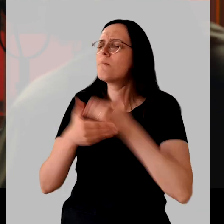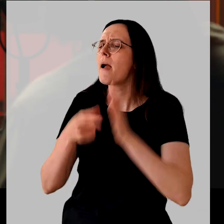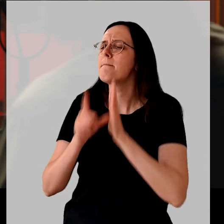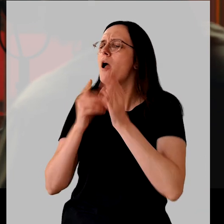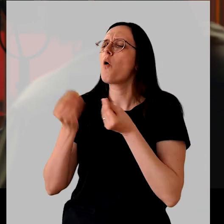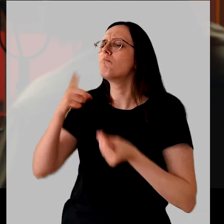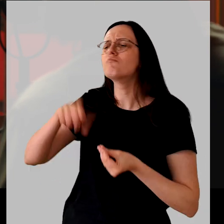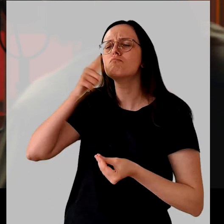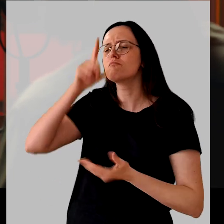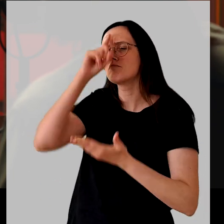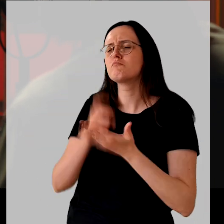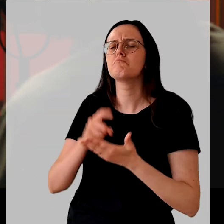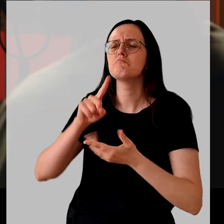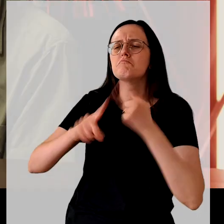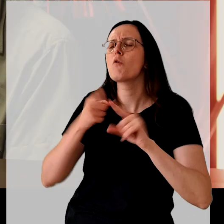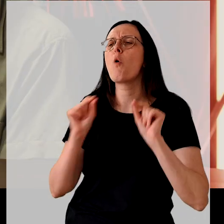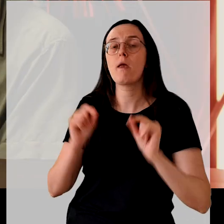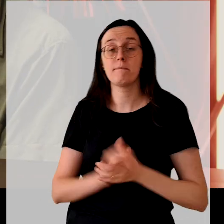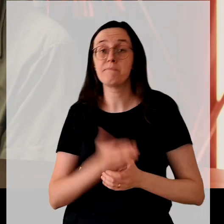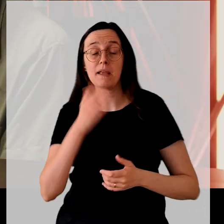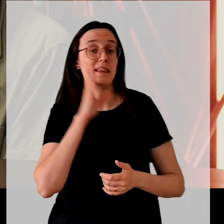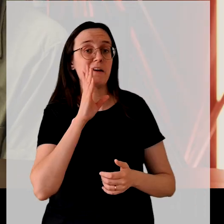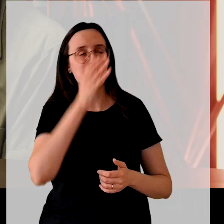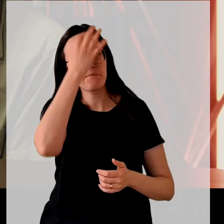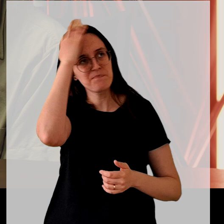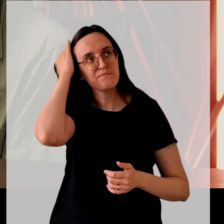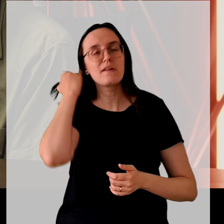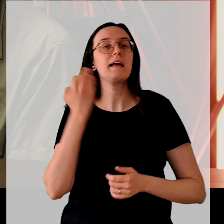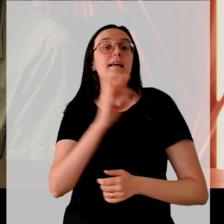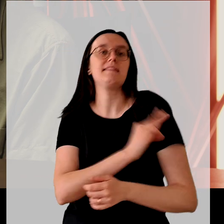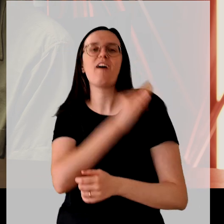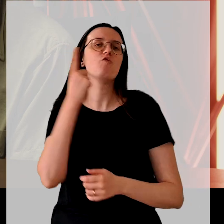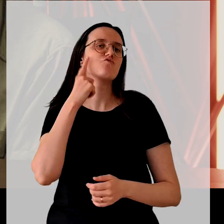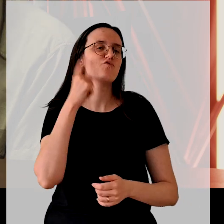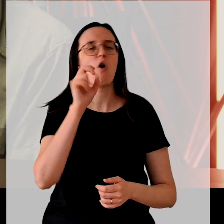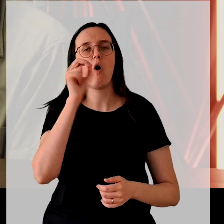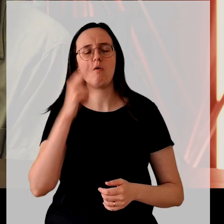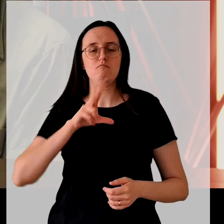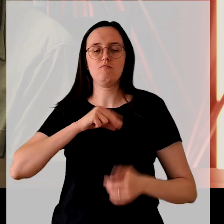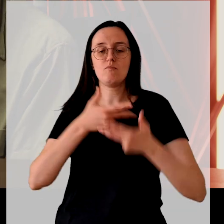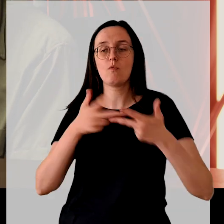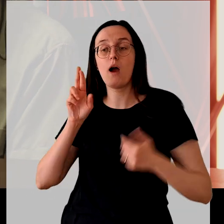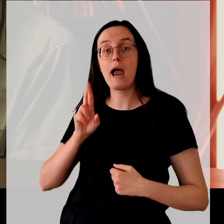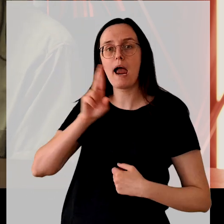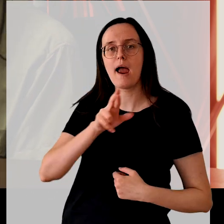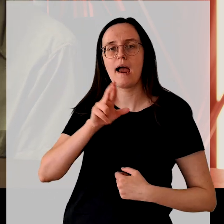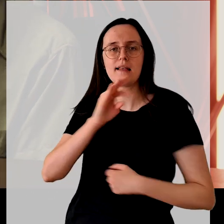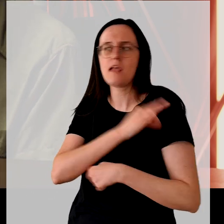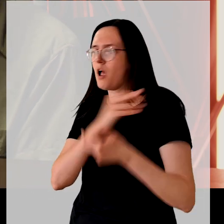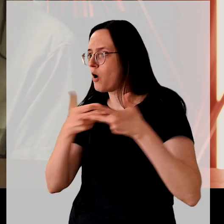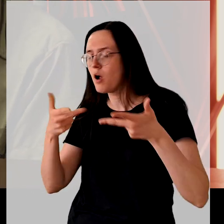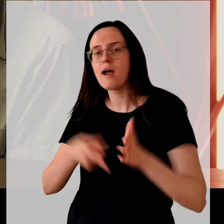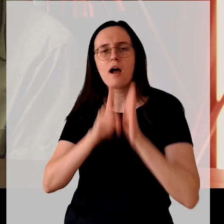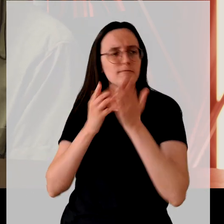assim, pro restante do projeto? É bem legal o técnico de som, né? O microfonista para representar o técnico